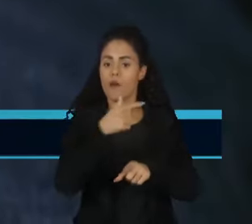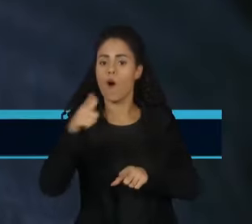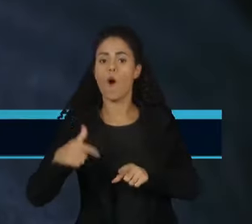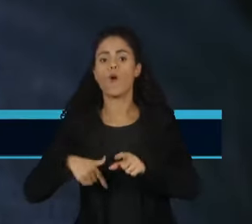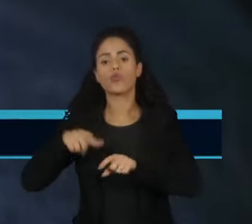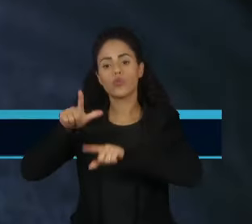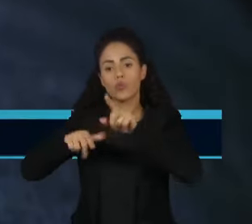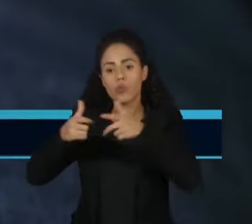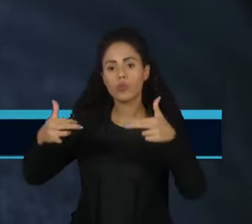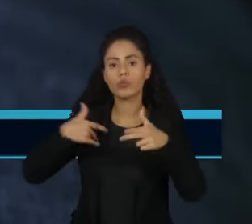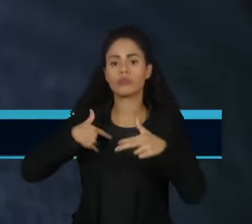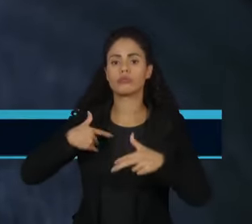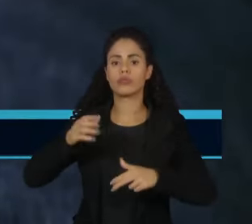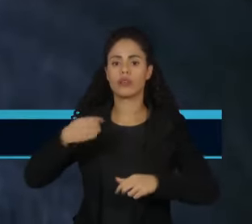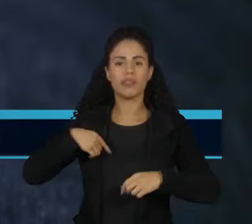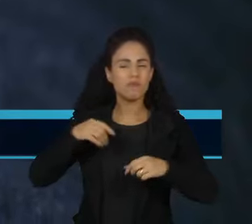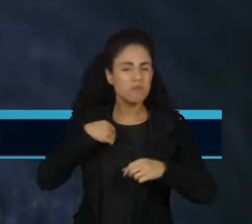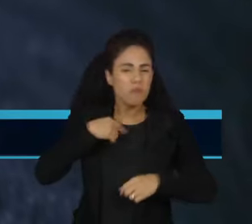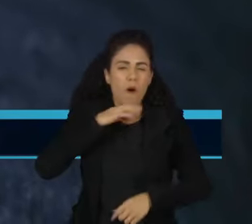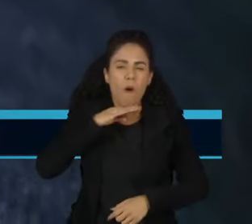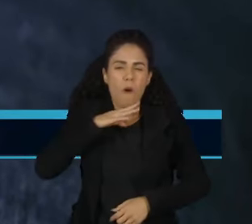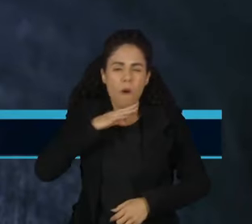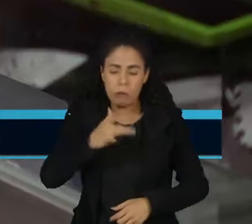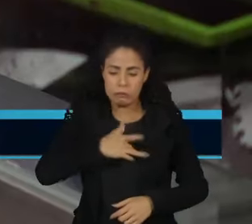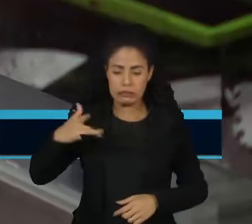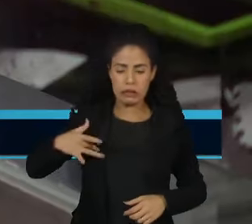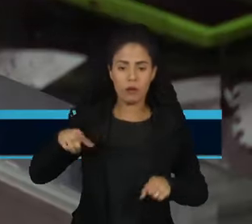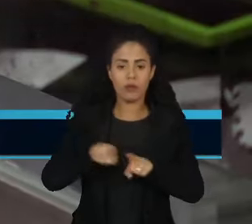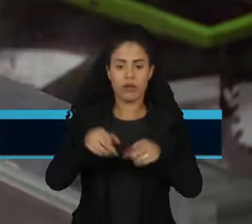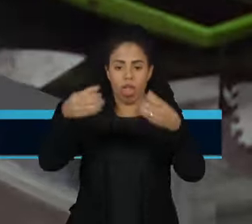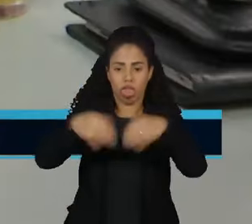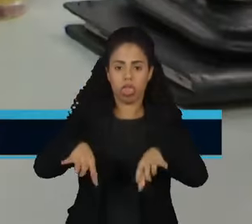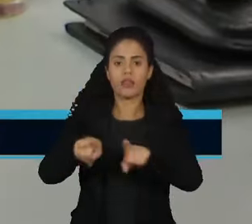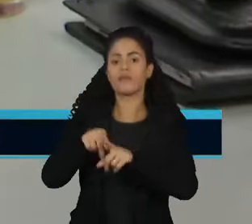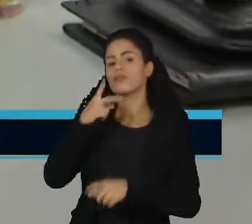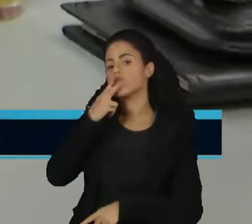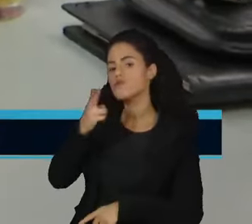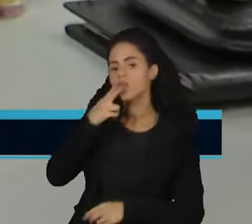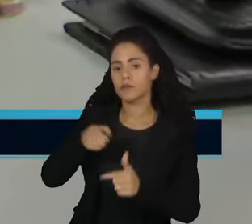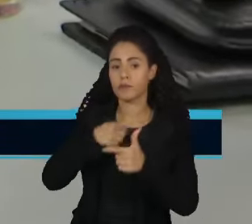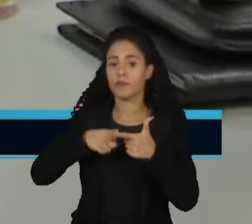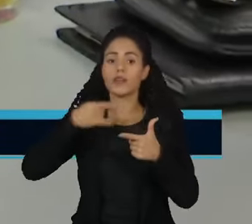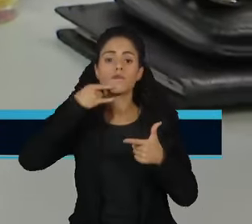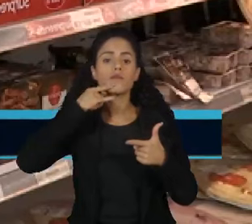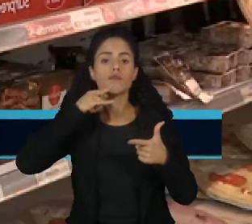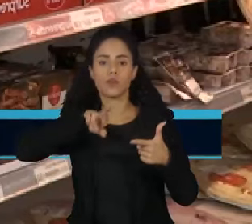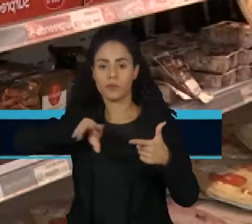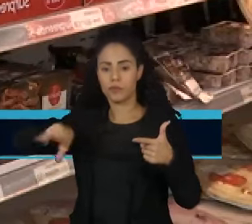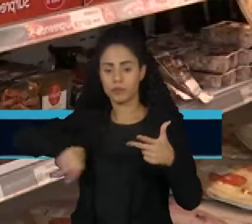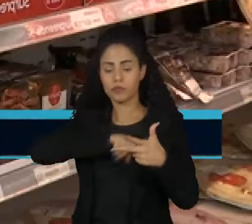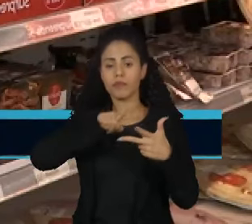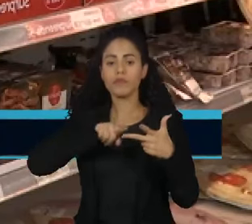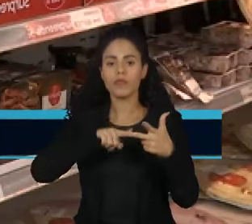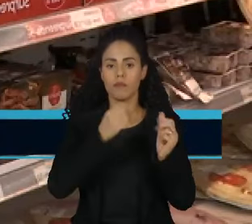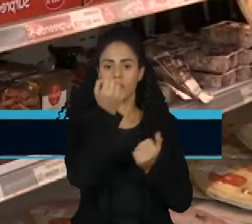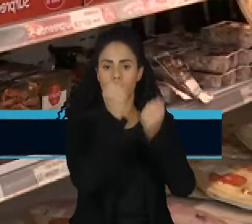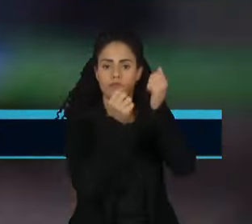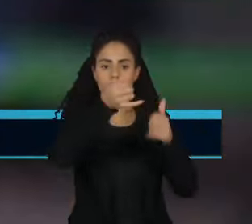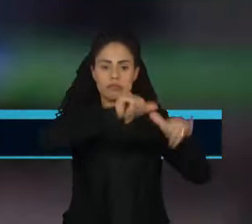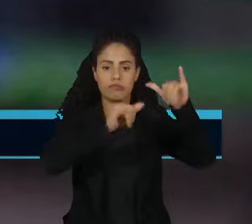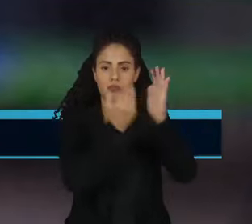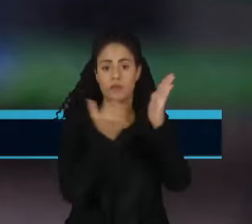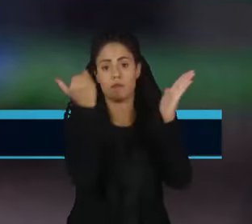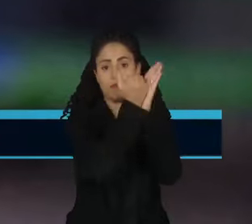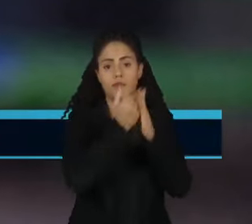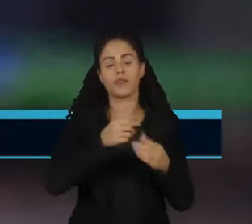itens que fazem mal à saúde e ao meio ambiente, como cigarro, bebidas alcoólicas e ultraprocessados.